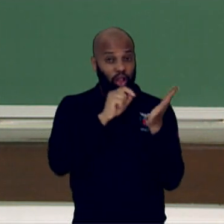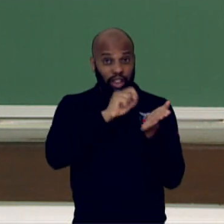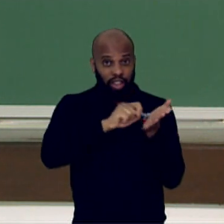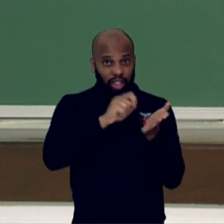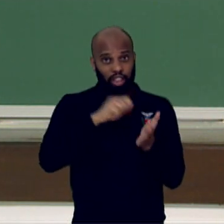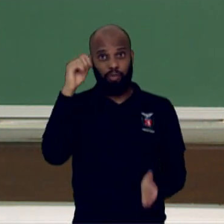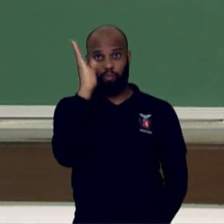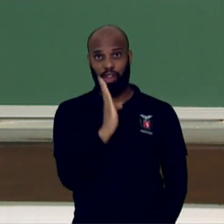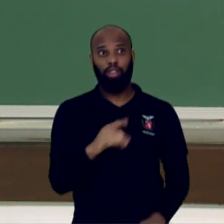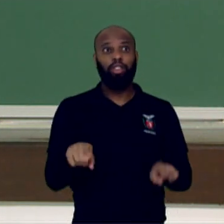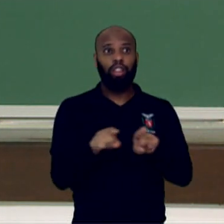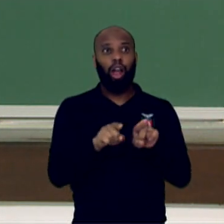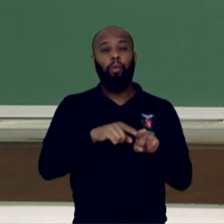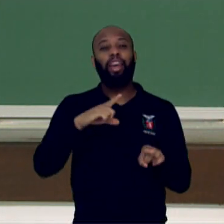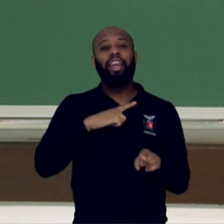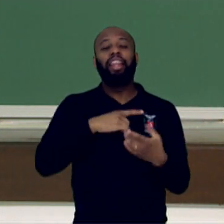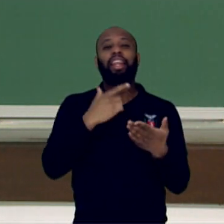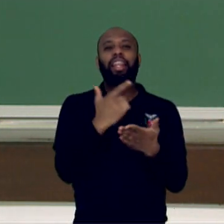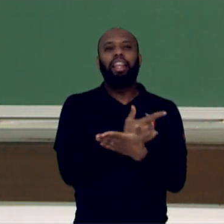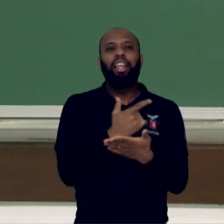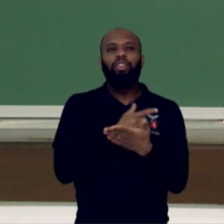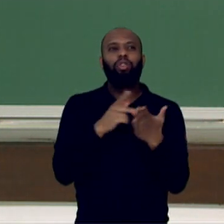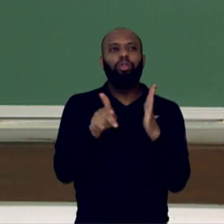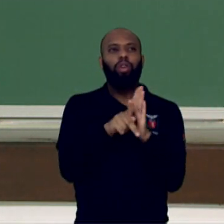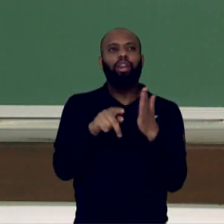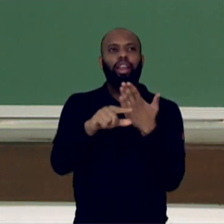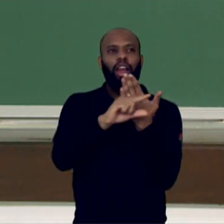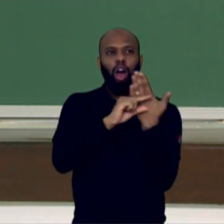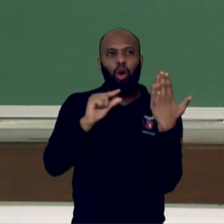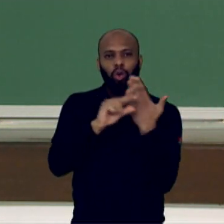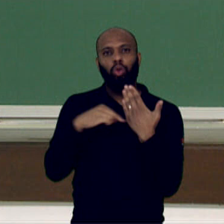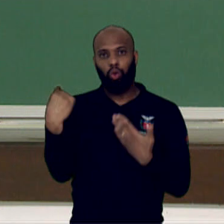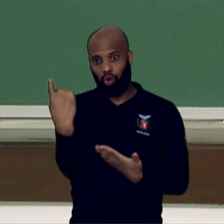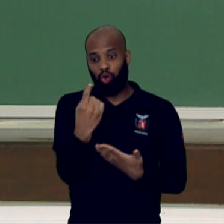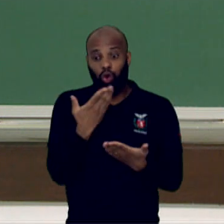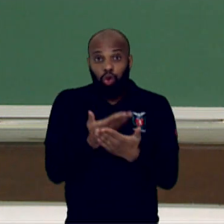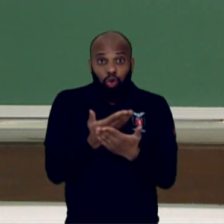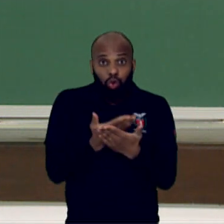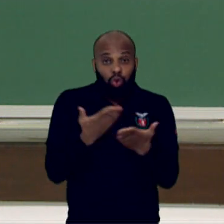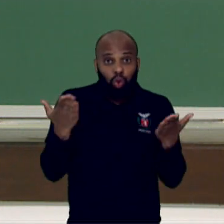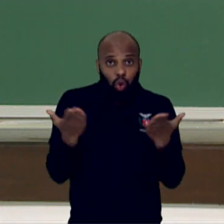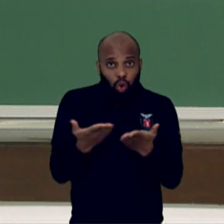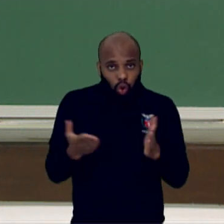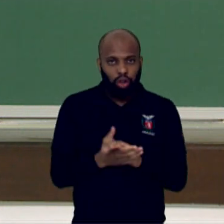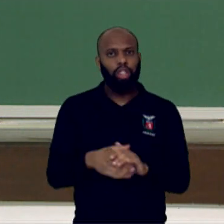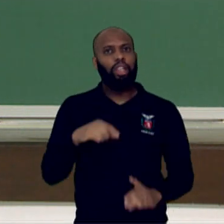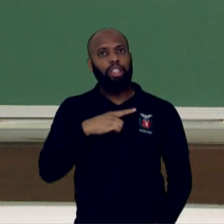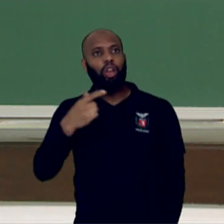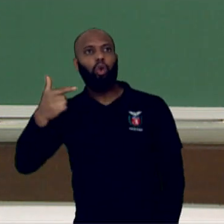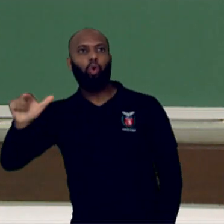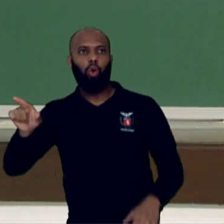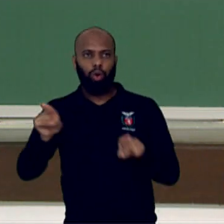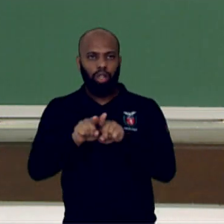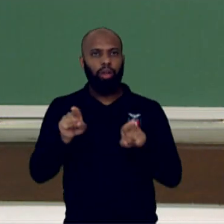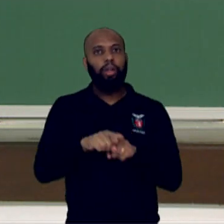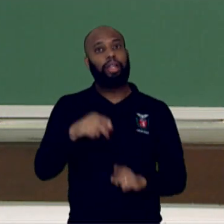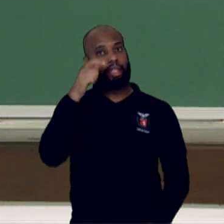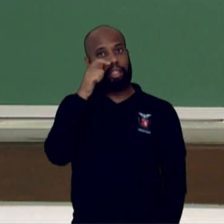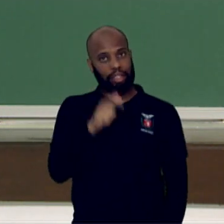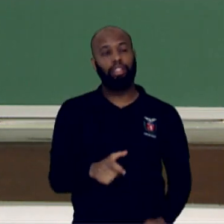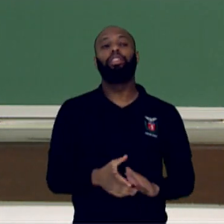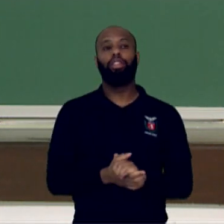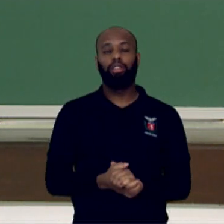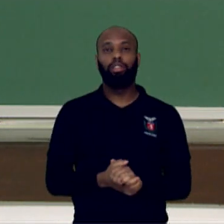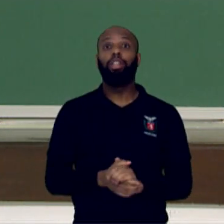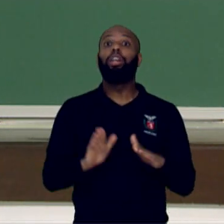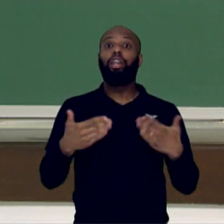livro do Carlos Drummond de Andrade, no qual está esse conto que nós lemos. Tem outros contos também muito interessantes.